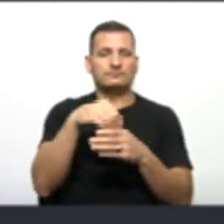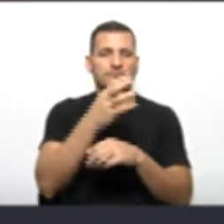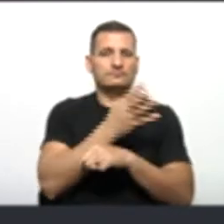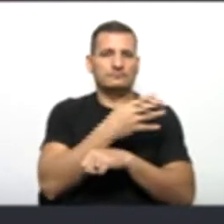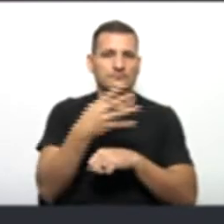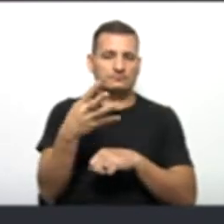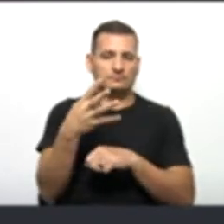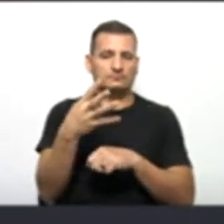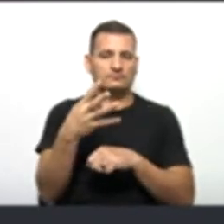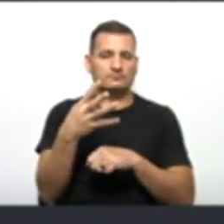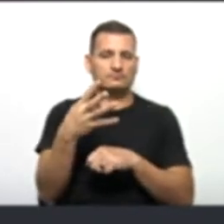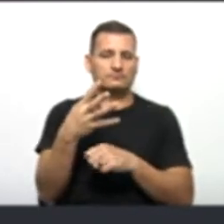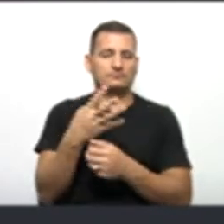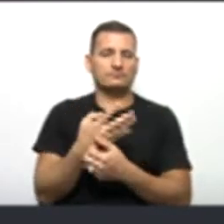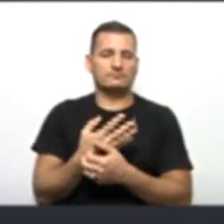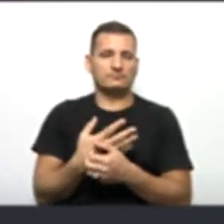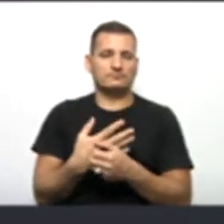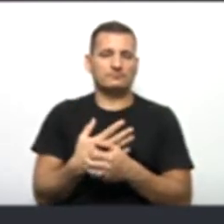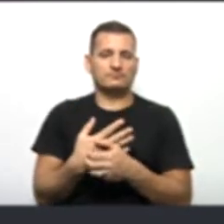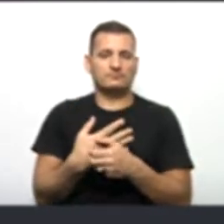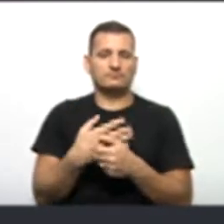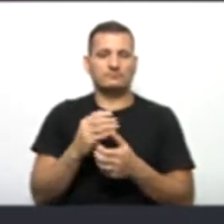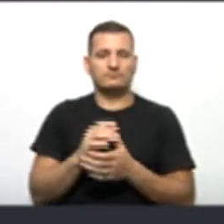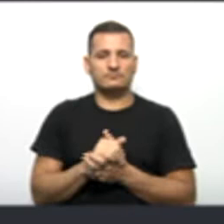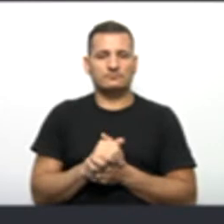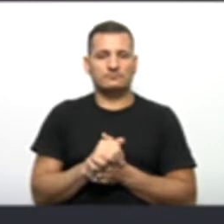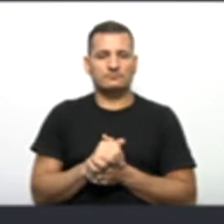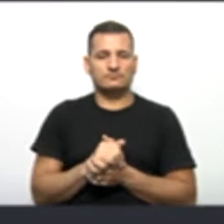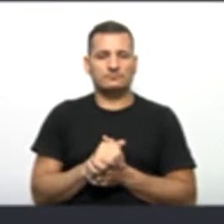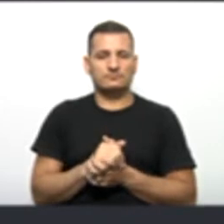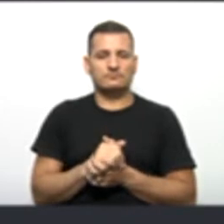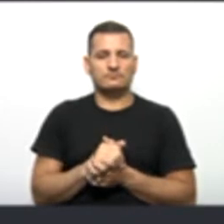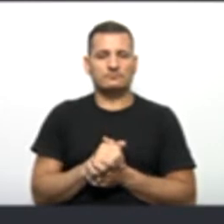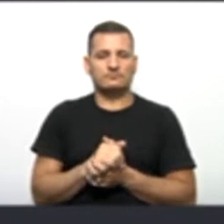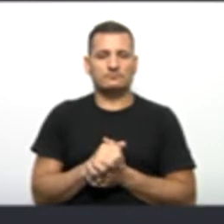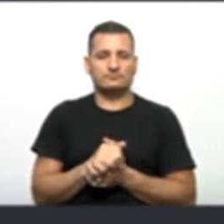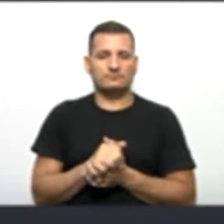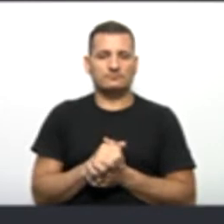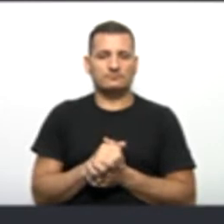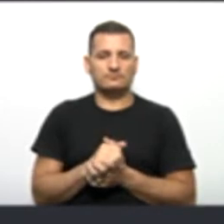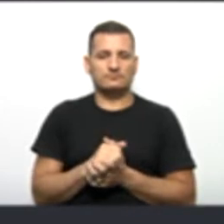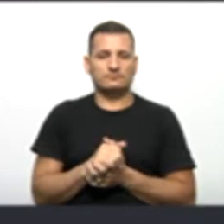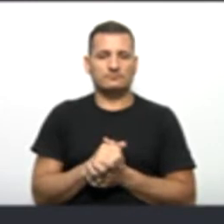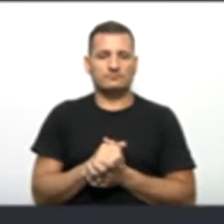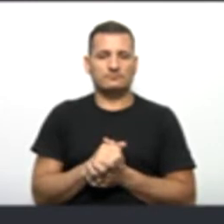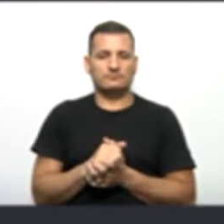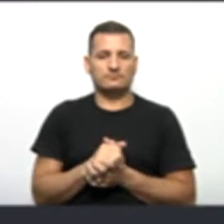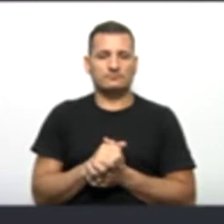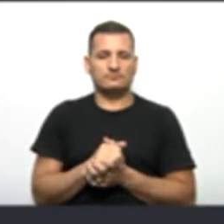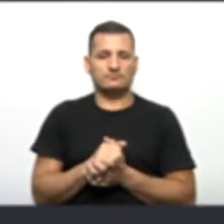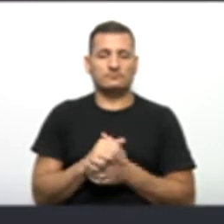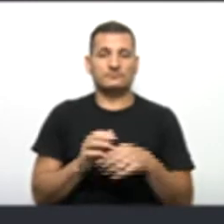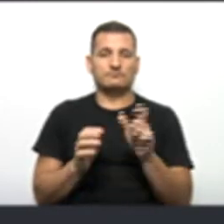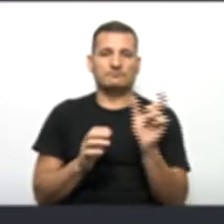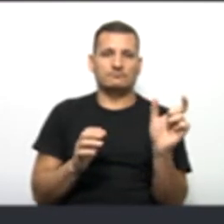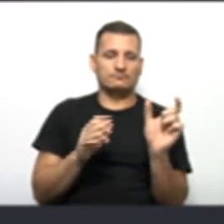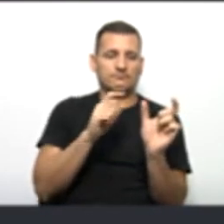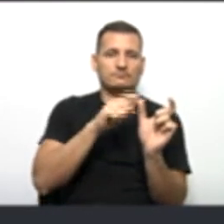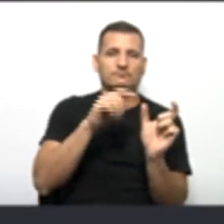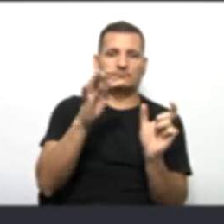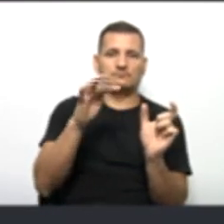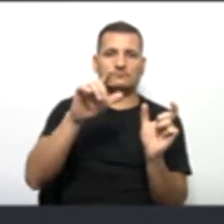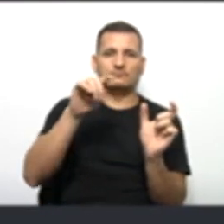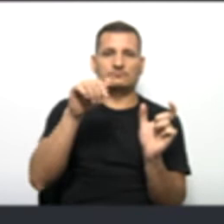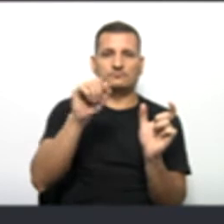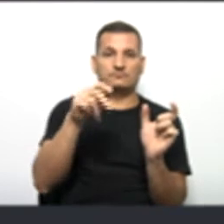vocês vão perceber que vai aparecer um flash entre parênteses aqui do lado esquerdo do c ó viram que